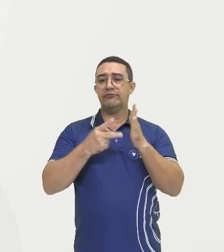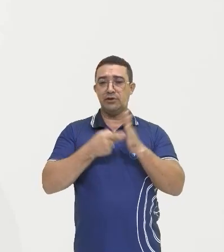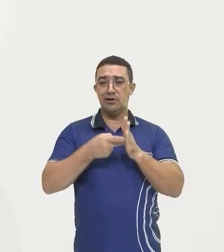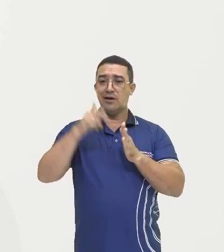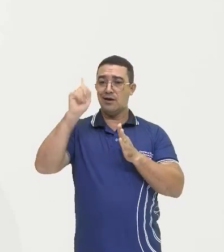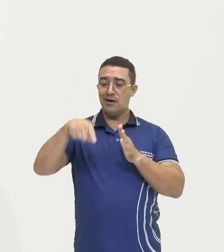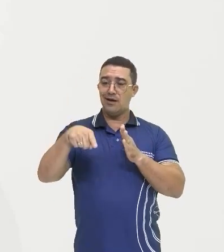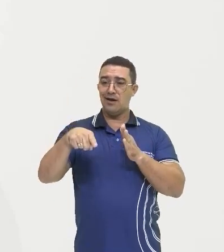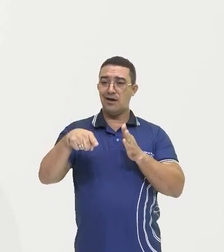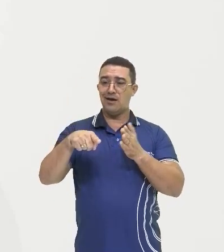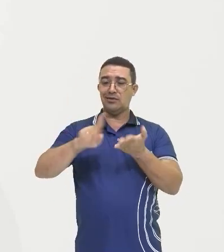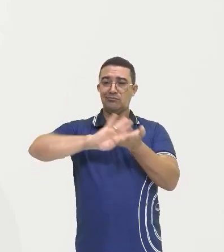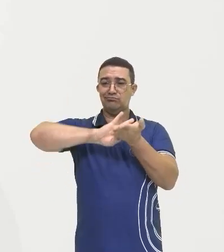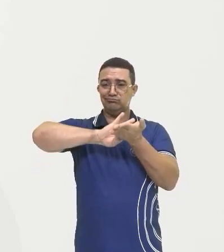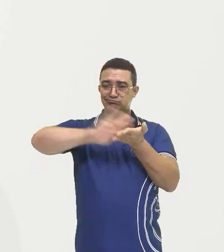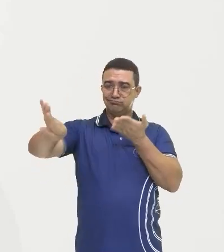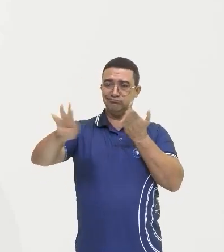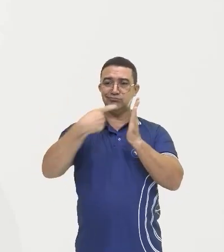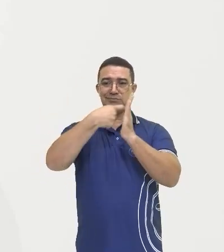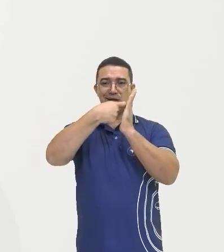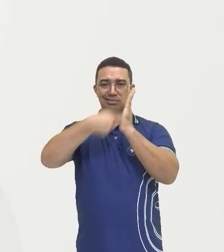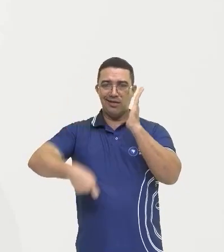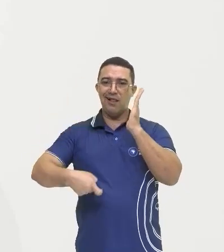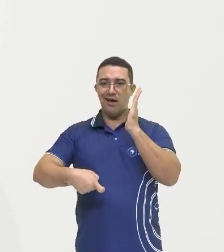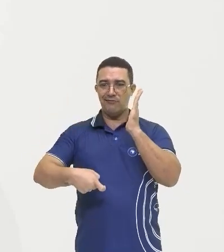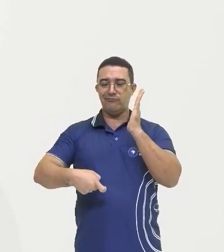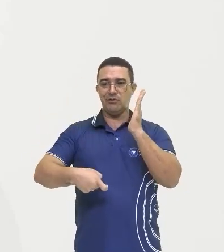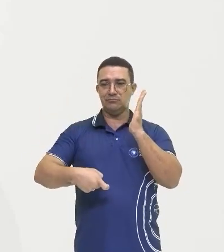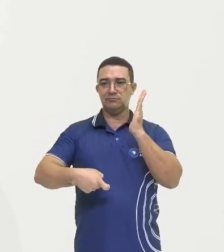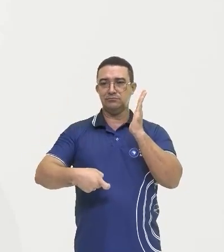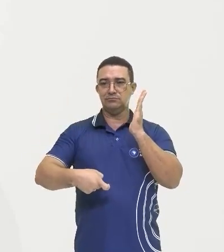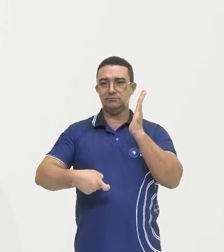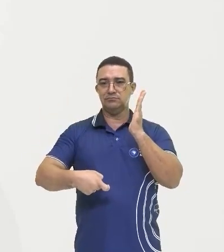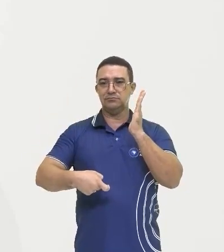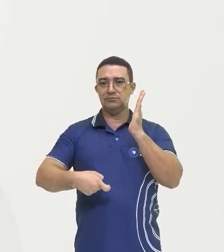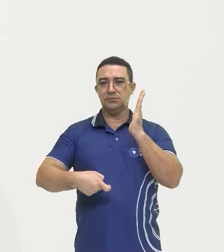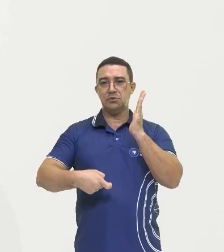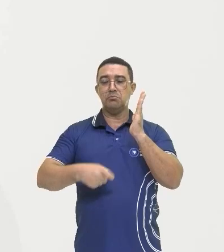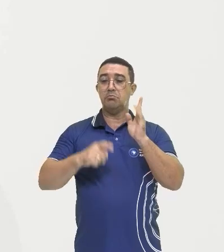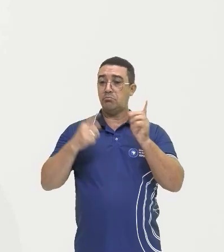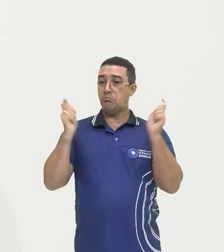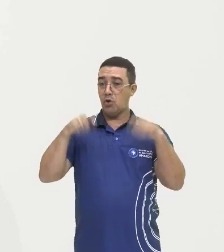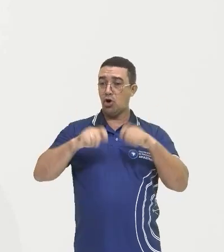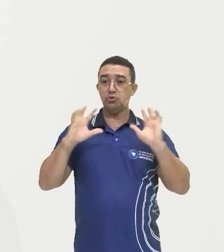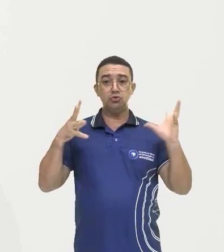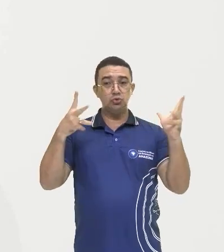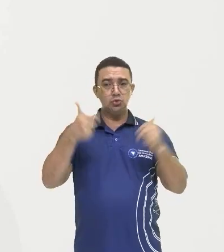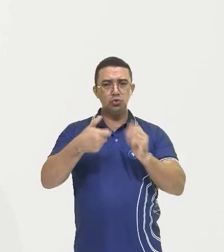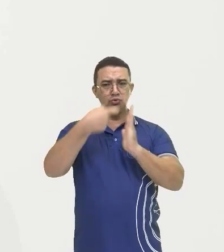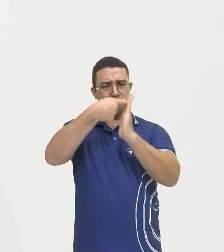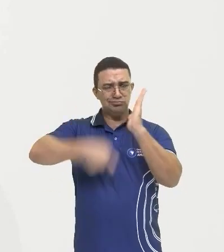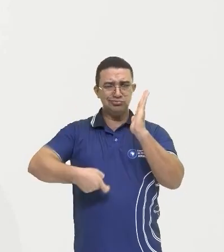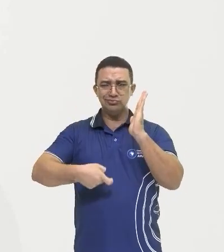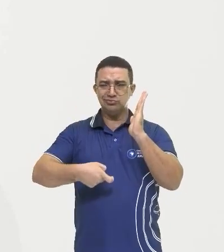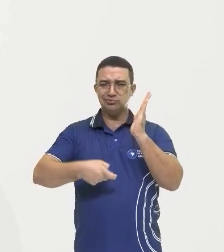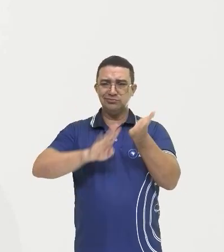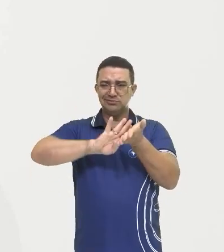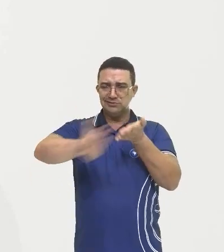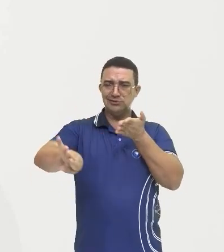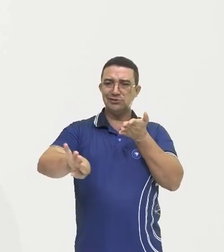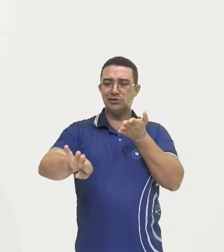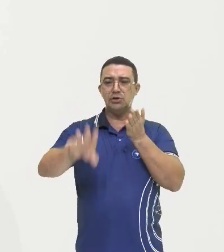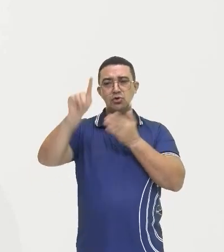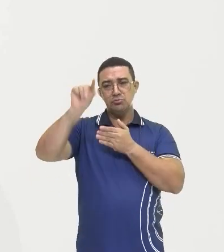ou redução também, tá certo? Pode ser a total abolição ou redução das tarifas